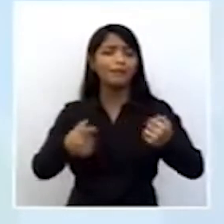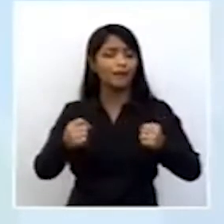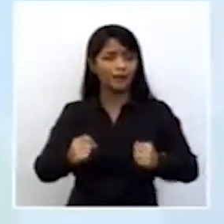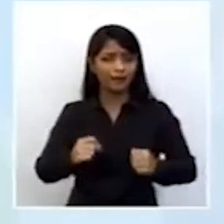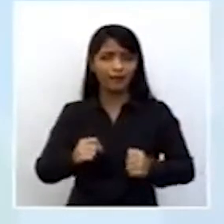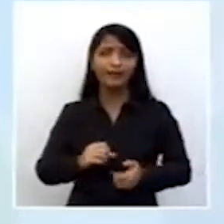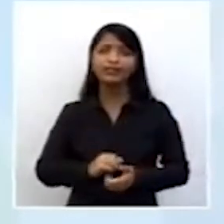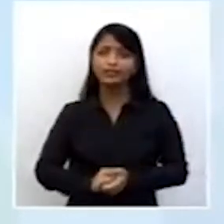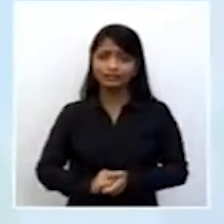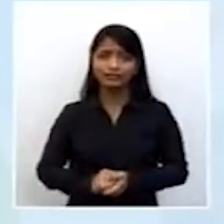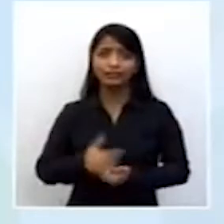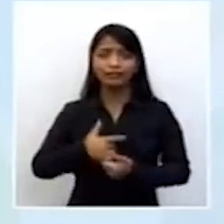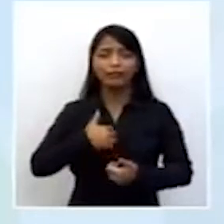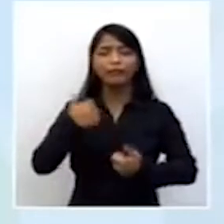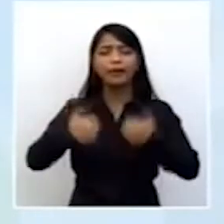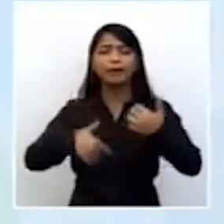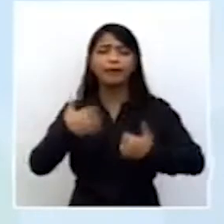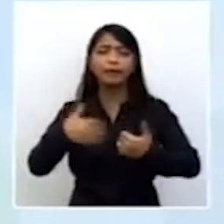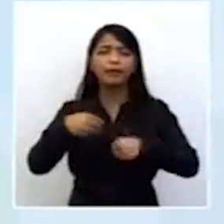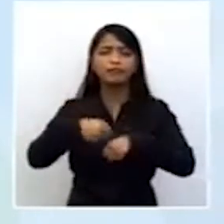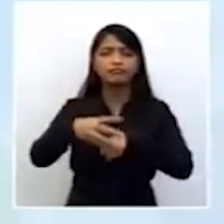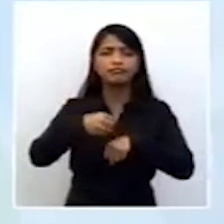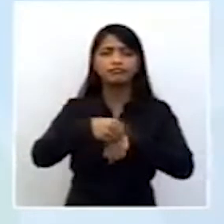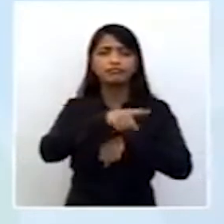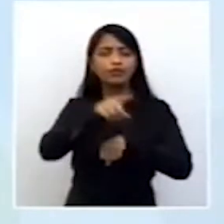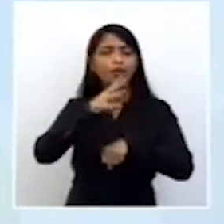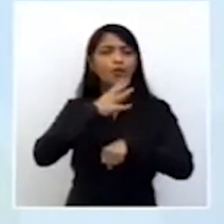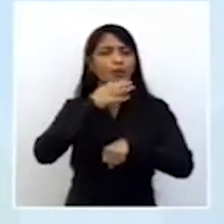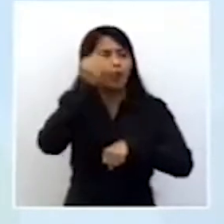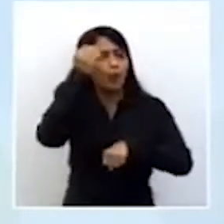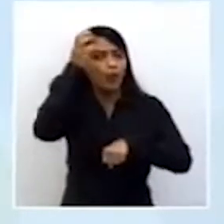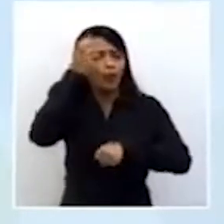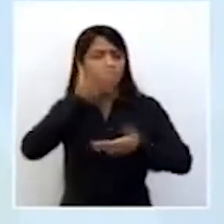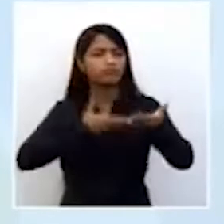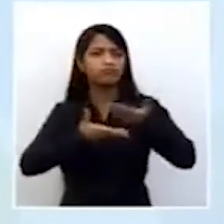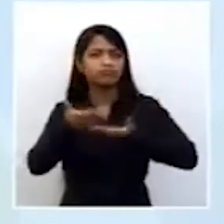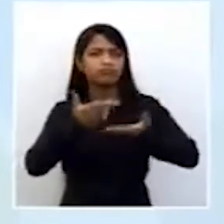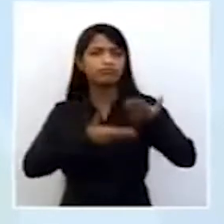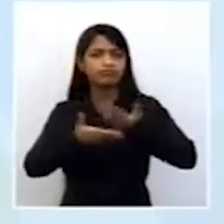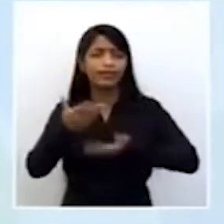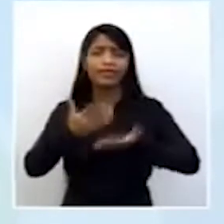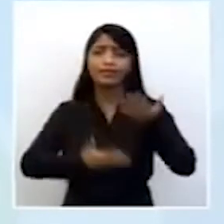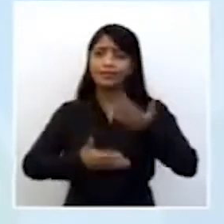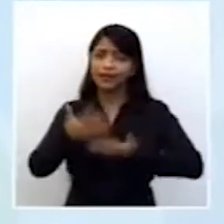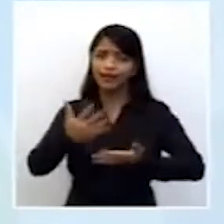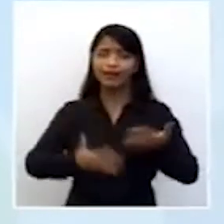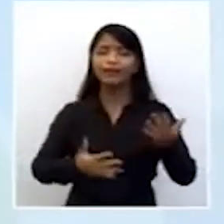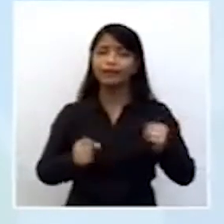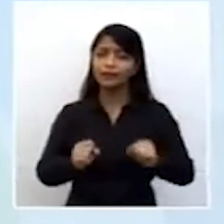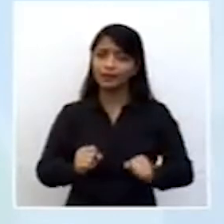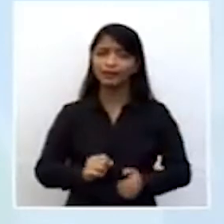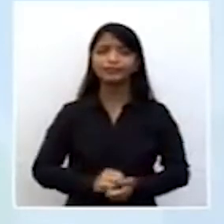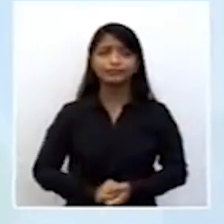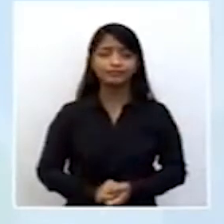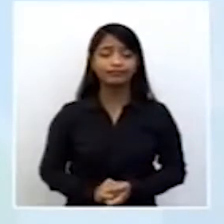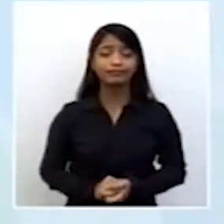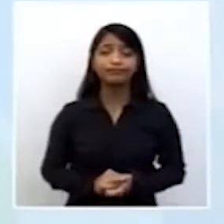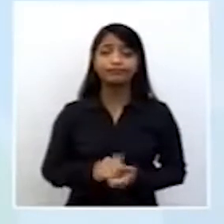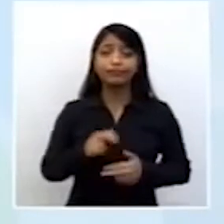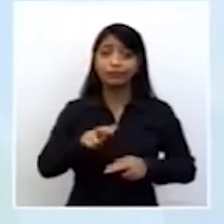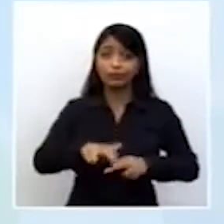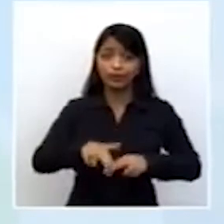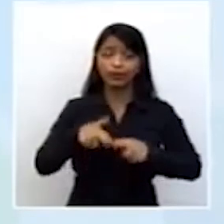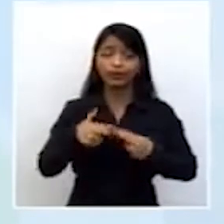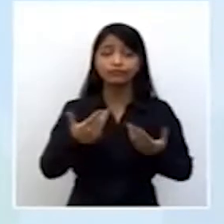nossa construção de conhecimento aqui, ela se dá na interação, então isso pode comprometer, né? Afinal de contas, toda